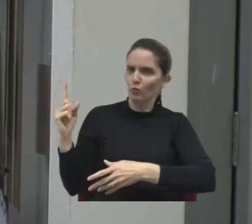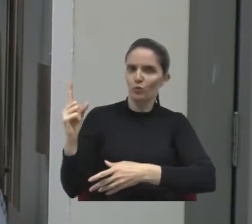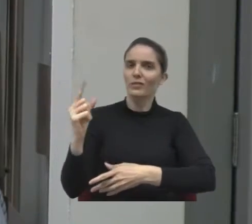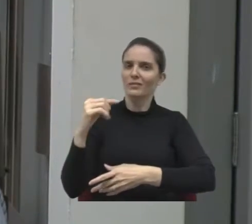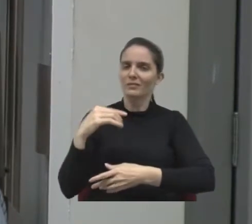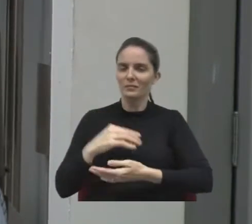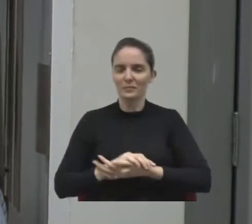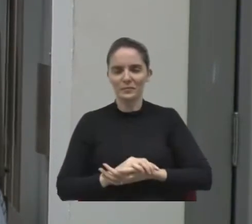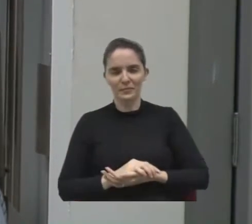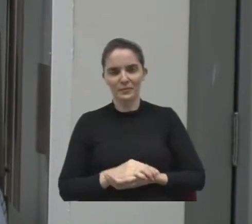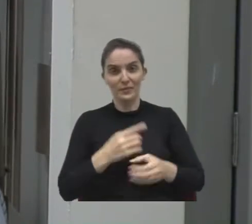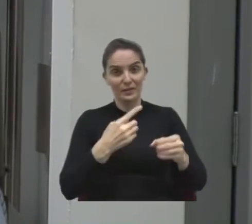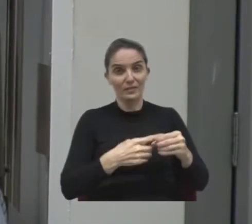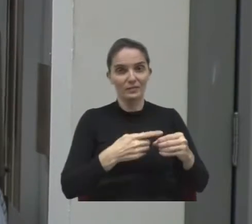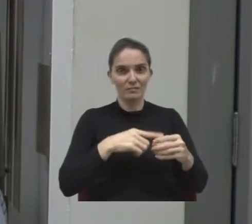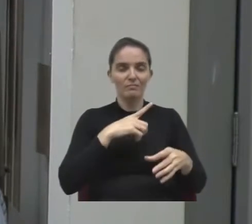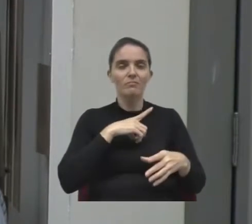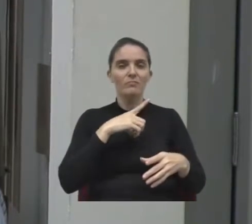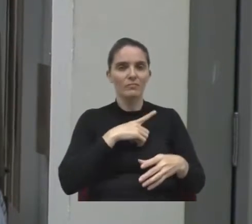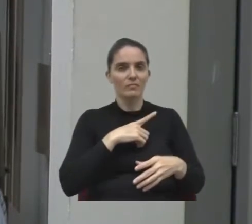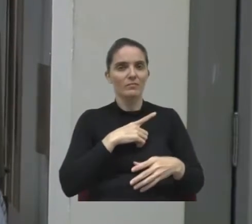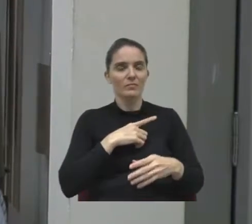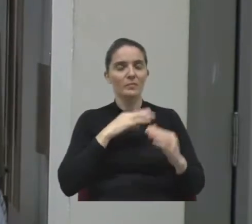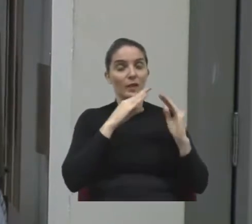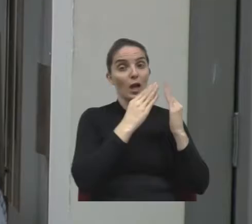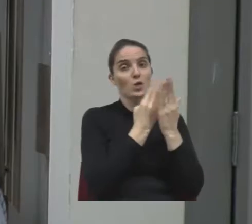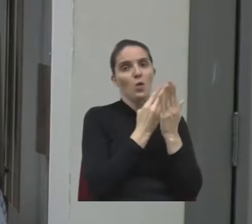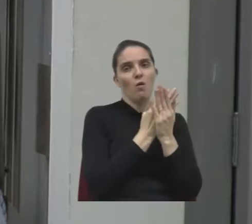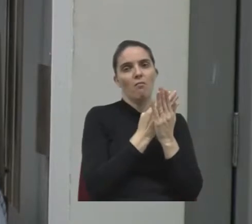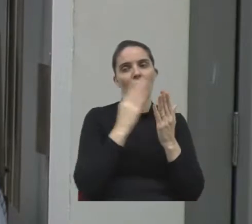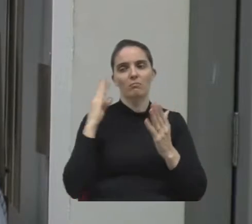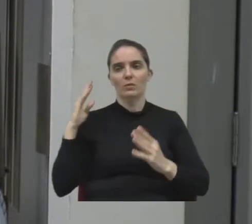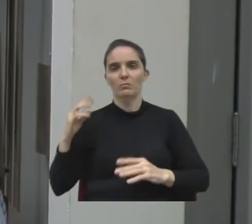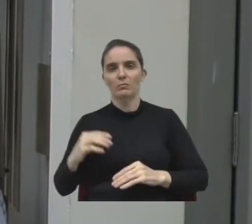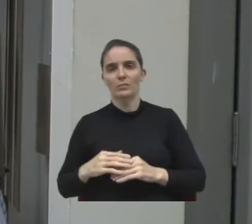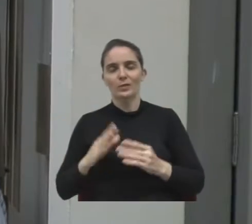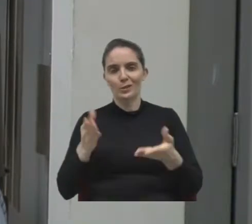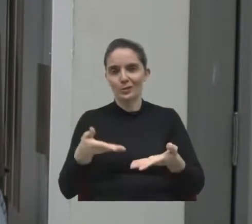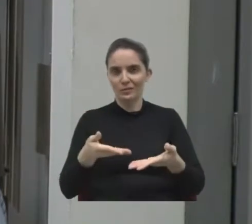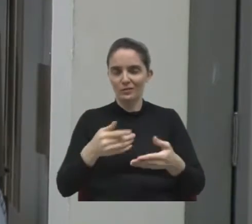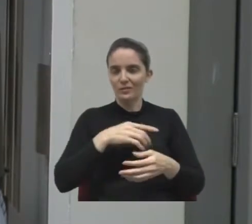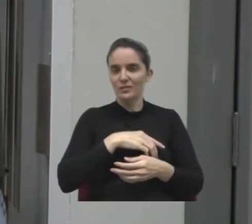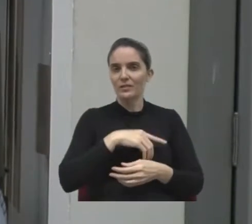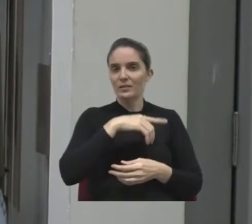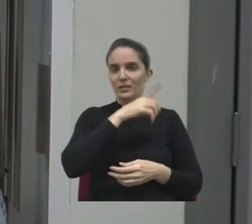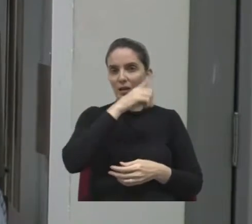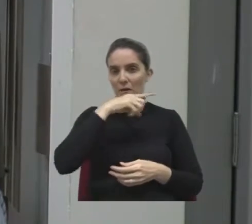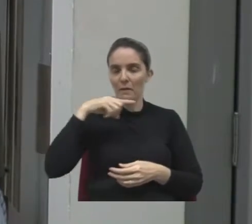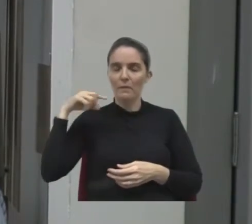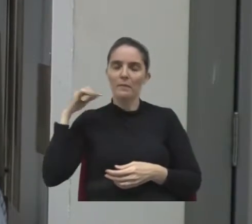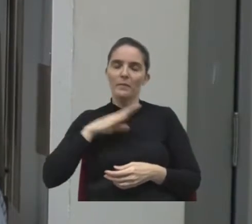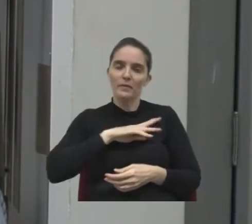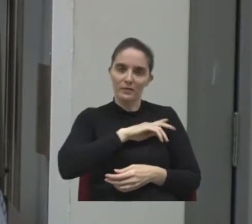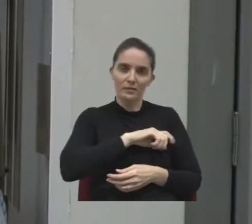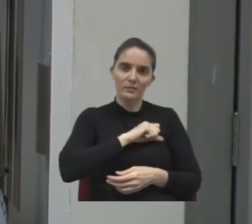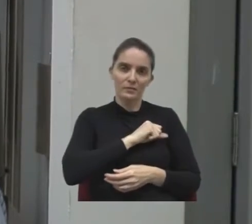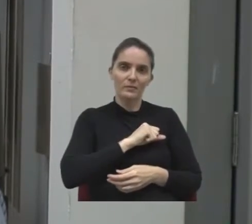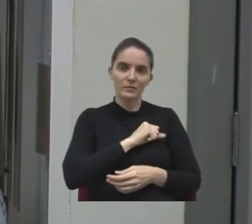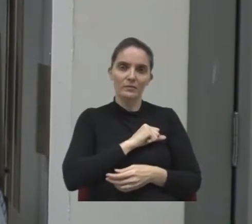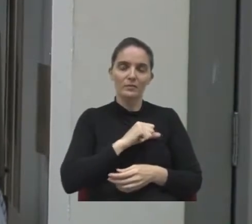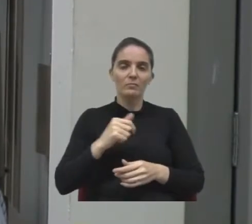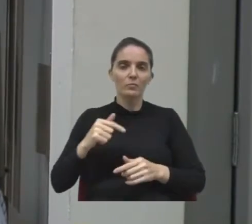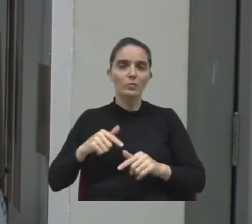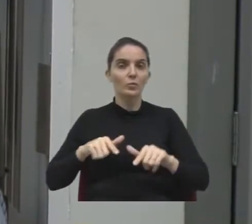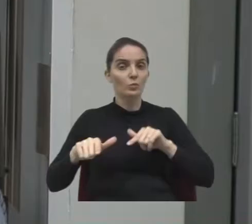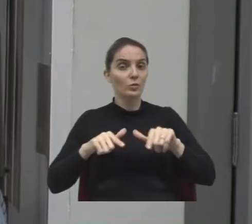tinha isso, desfilava a escola. E hoje eu tenho a grata satisfação em poder fazer um trabalho no tiro de guerra. Né? E